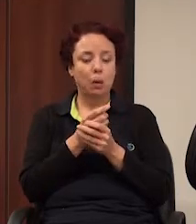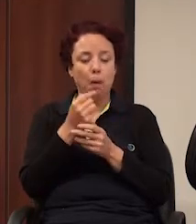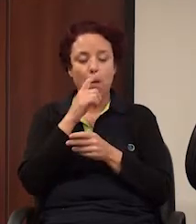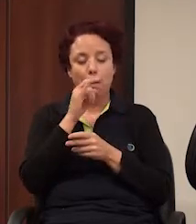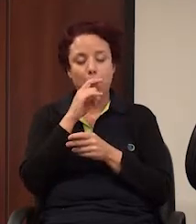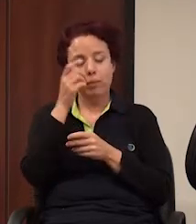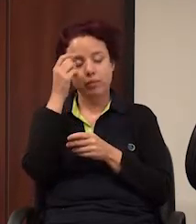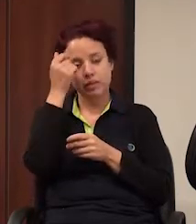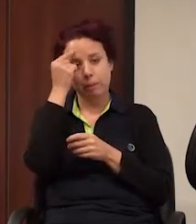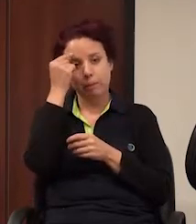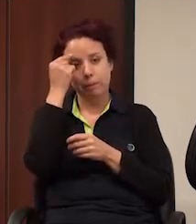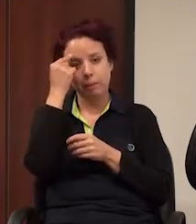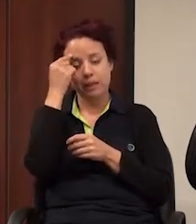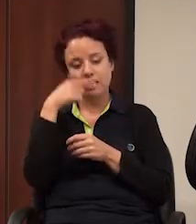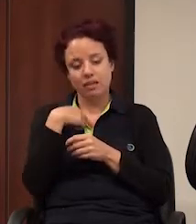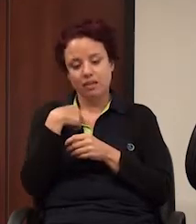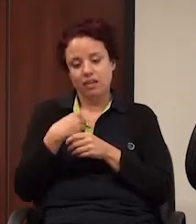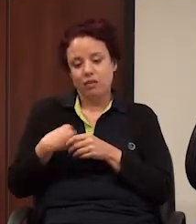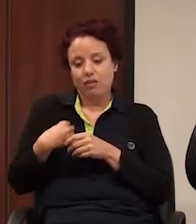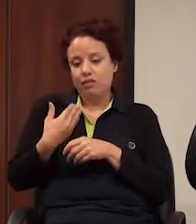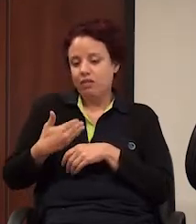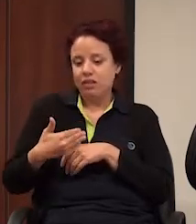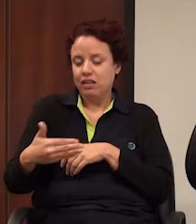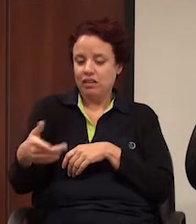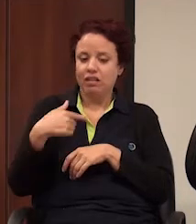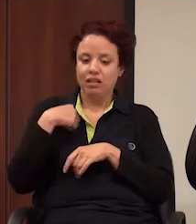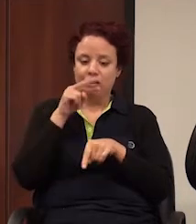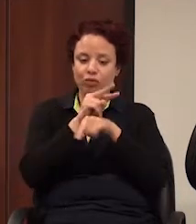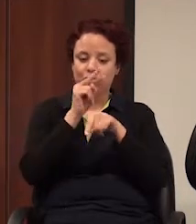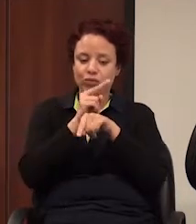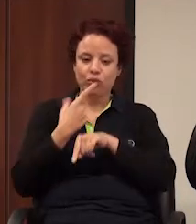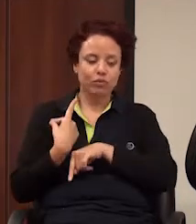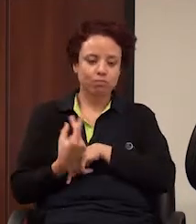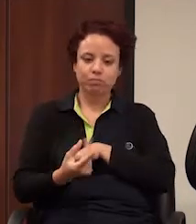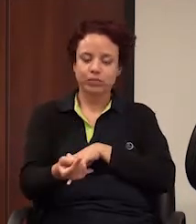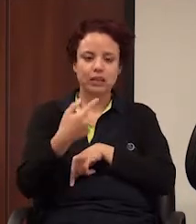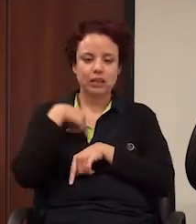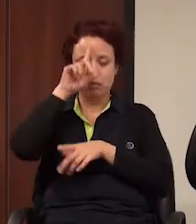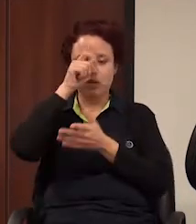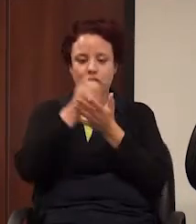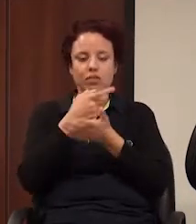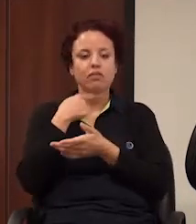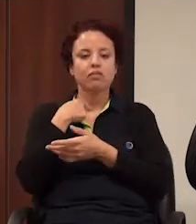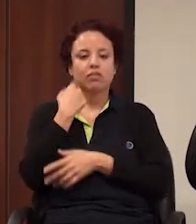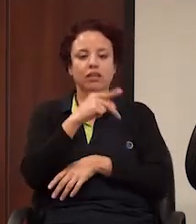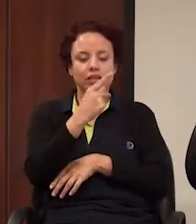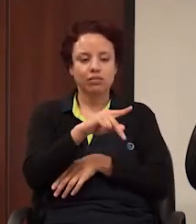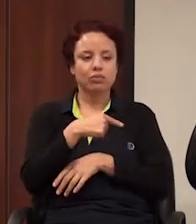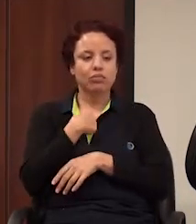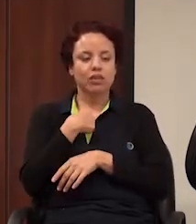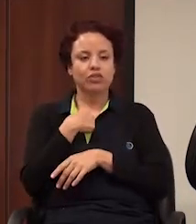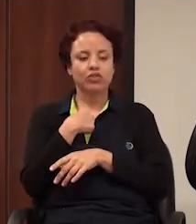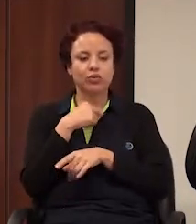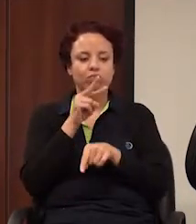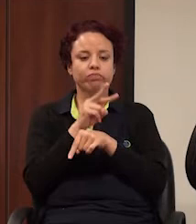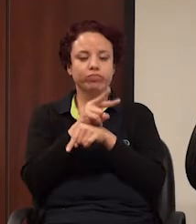fica justamente: sou eu o eterno responsável por ele, eu vou decidir a vontade dele, eu, né, enfim,